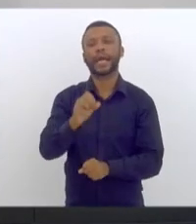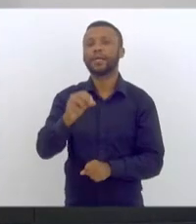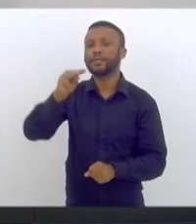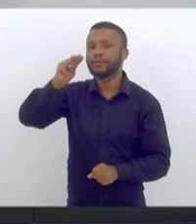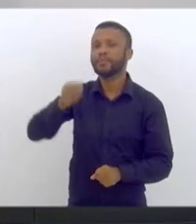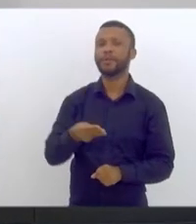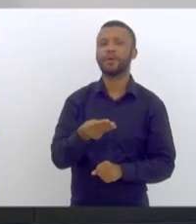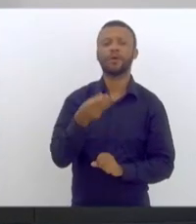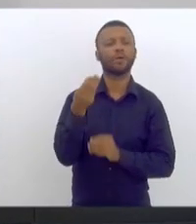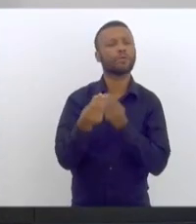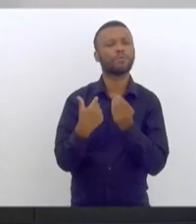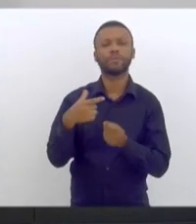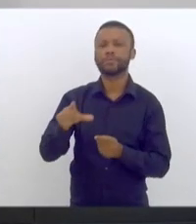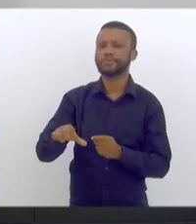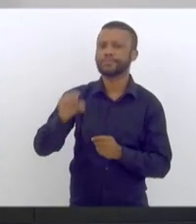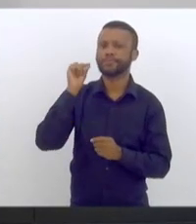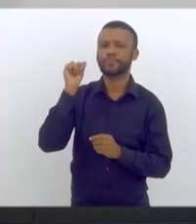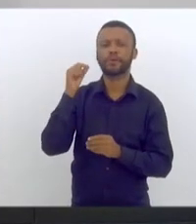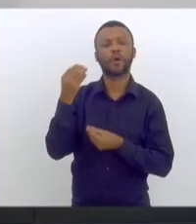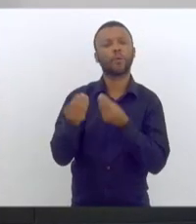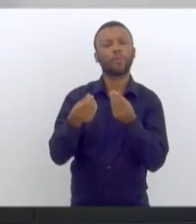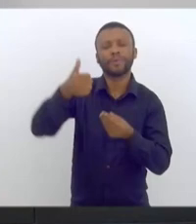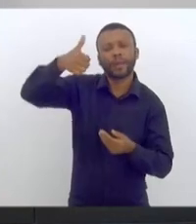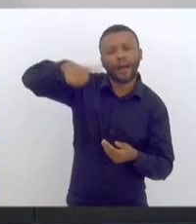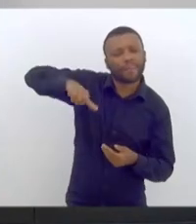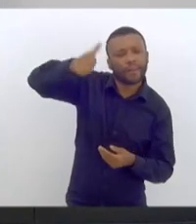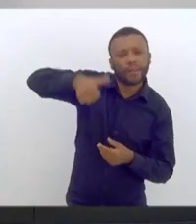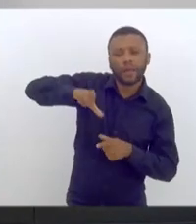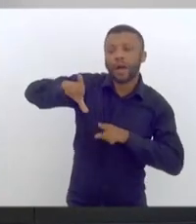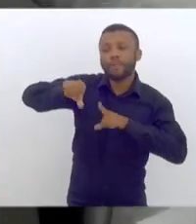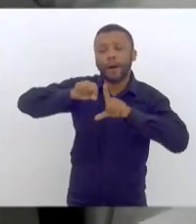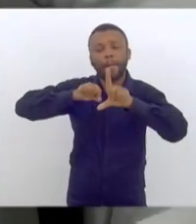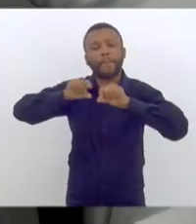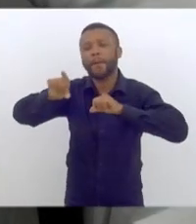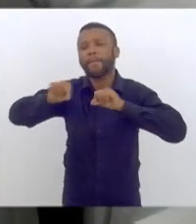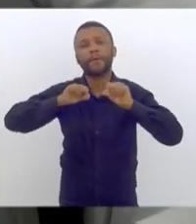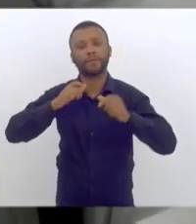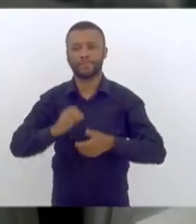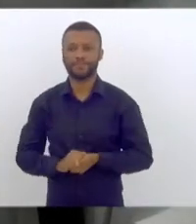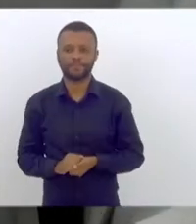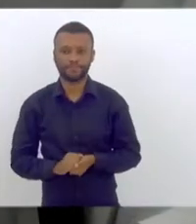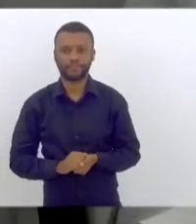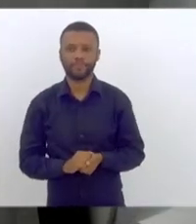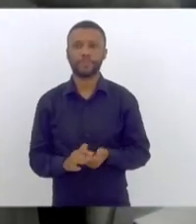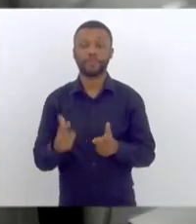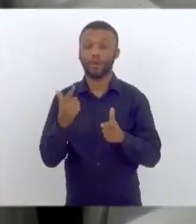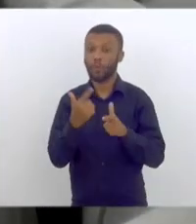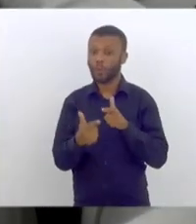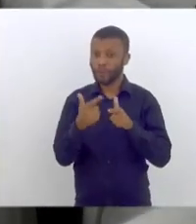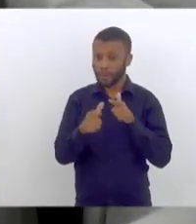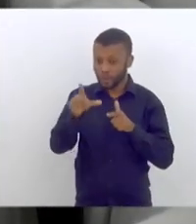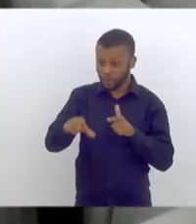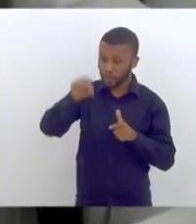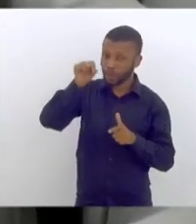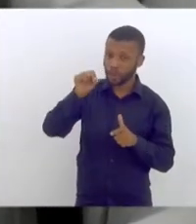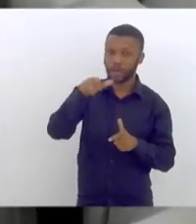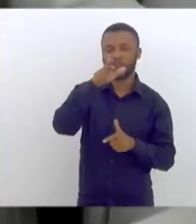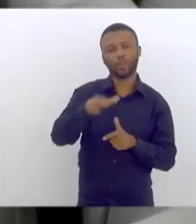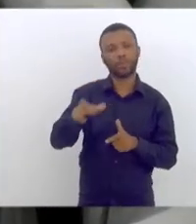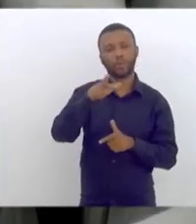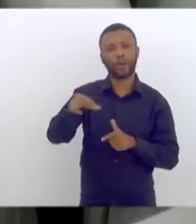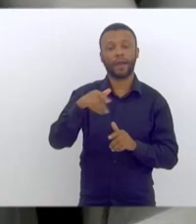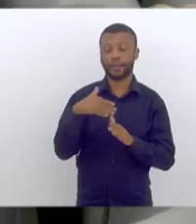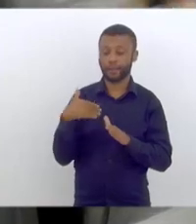senhora seleciona pois não é questão aqui não não é uma escolha esses processos